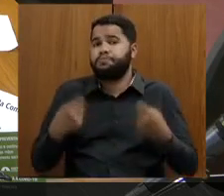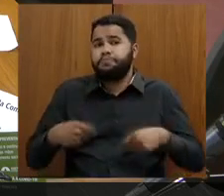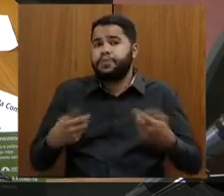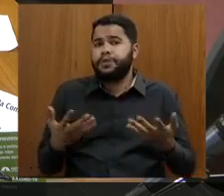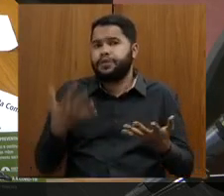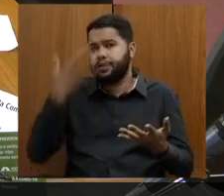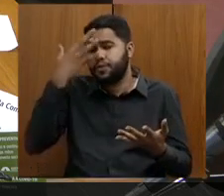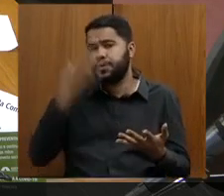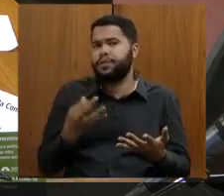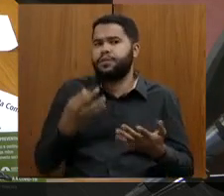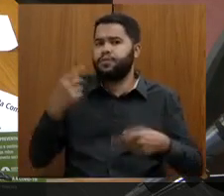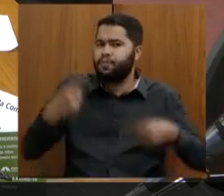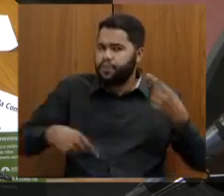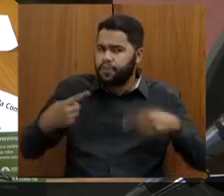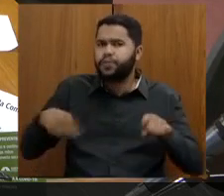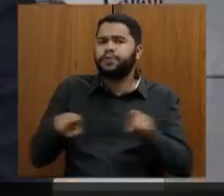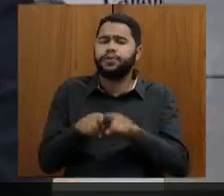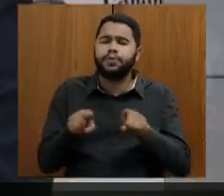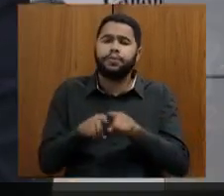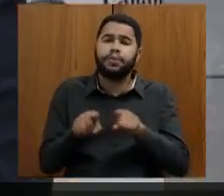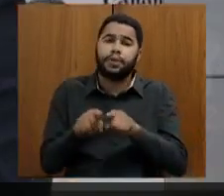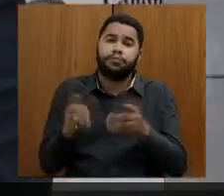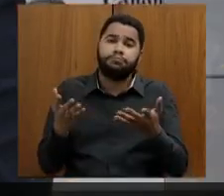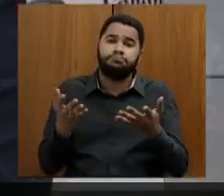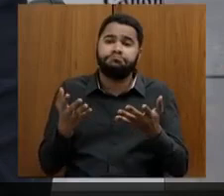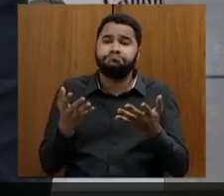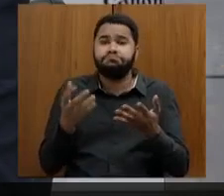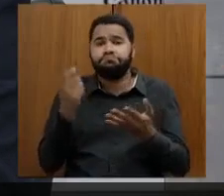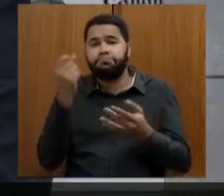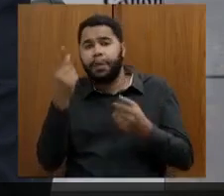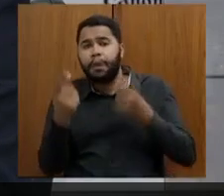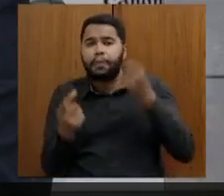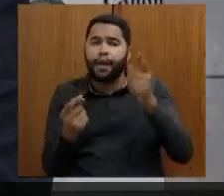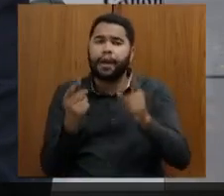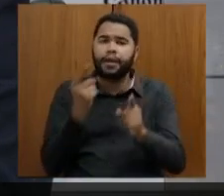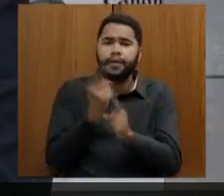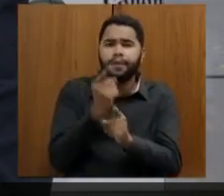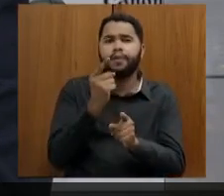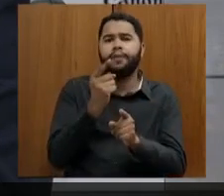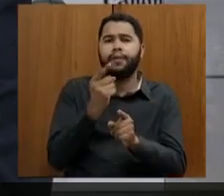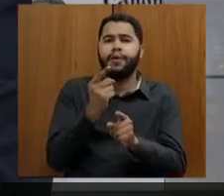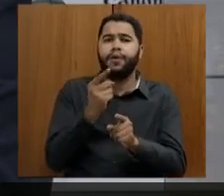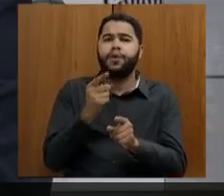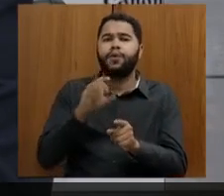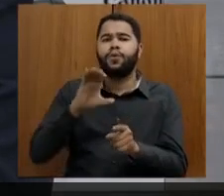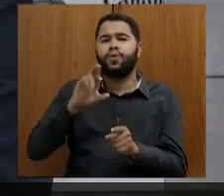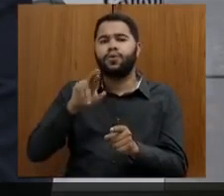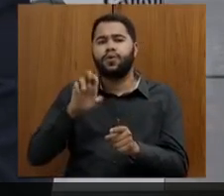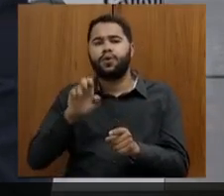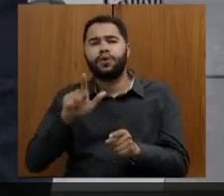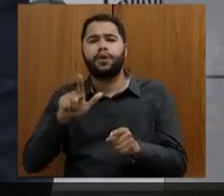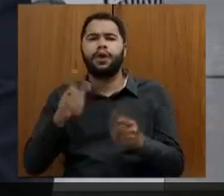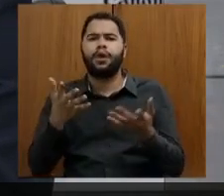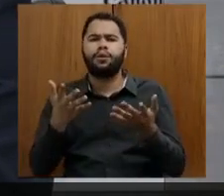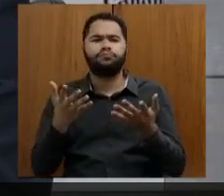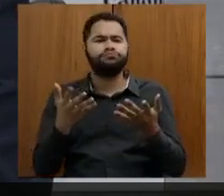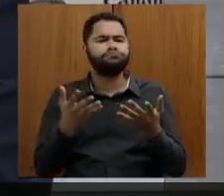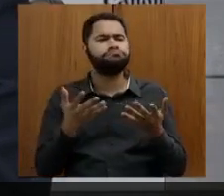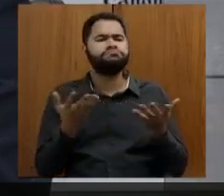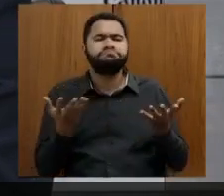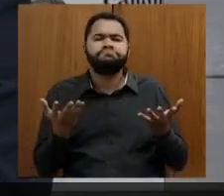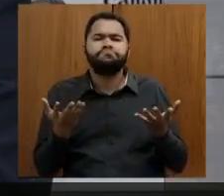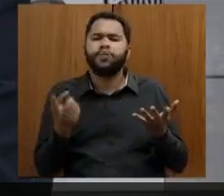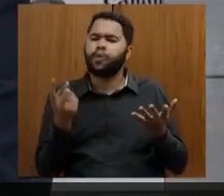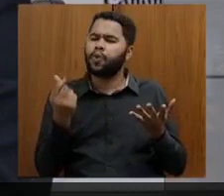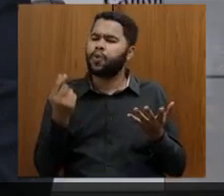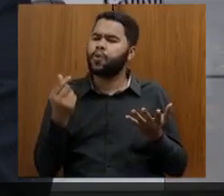ser um entendimento político também em algum momento dos encontros que o coronel Rodrigo tem tratar isso quanto